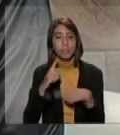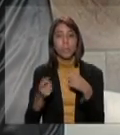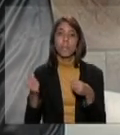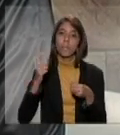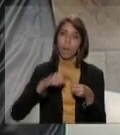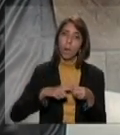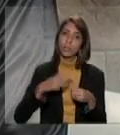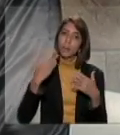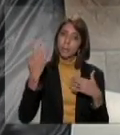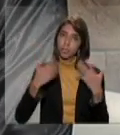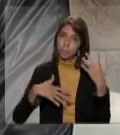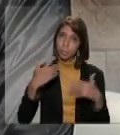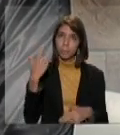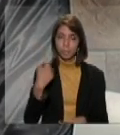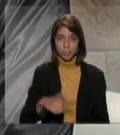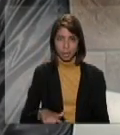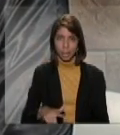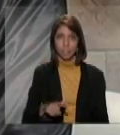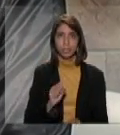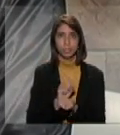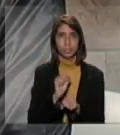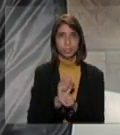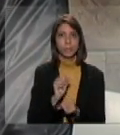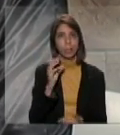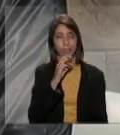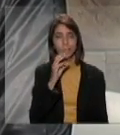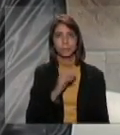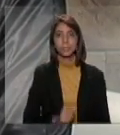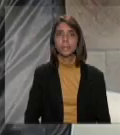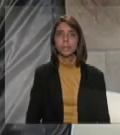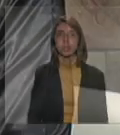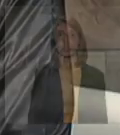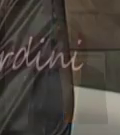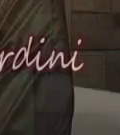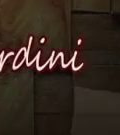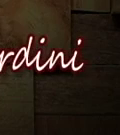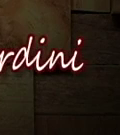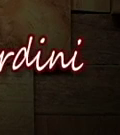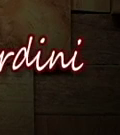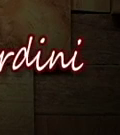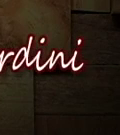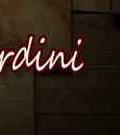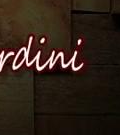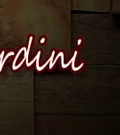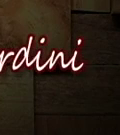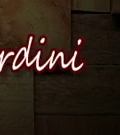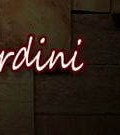um rápido intervalo e voltamos com mais Eliane Jardine pra você. Não sai daí não, que é rapidinho.